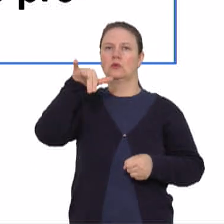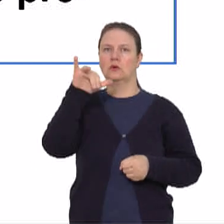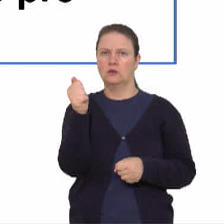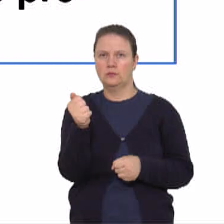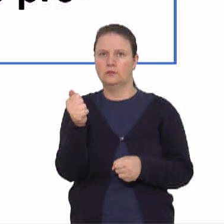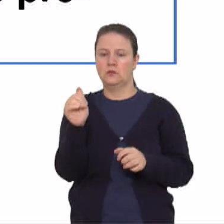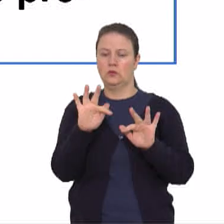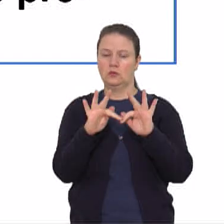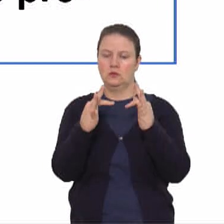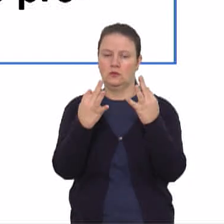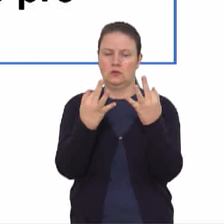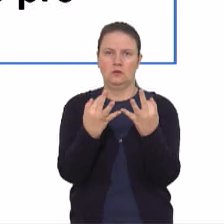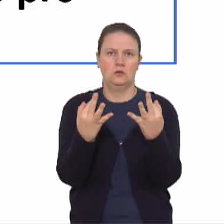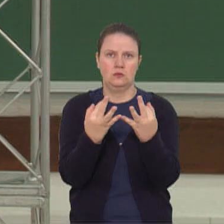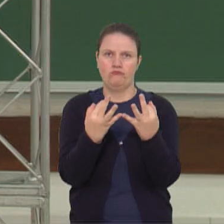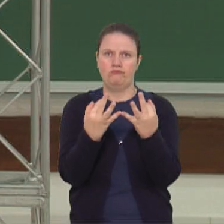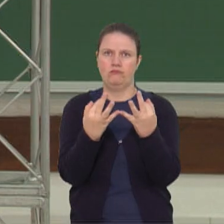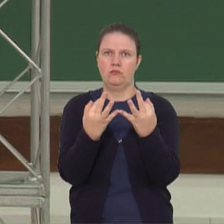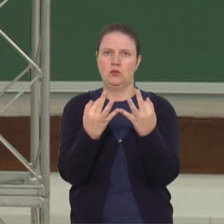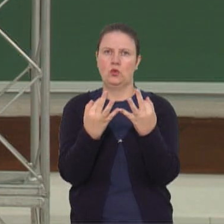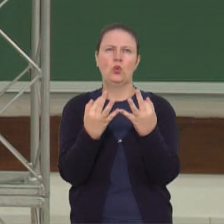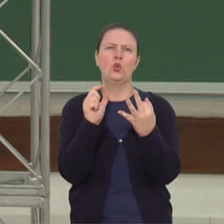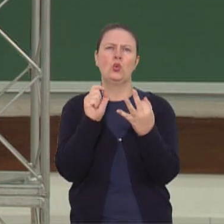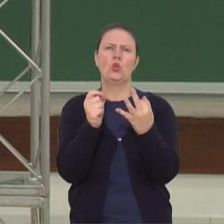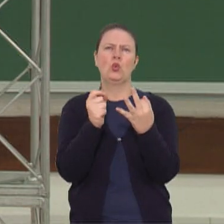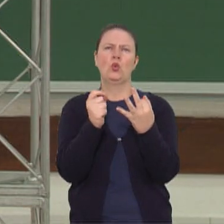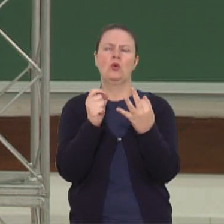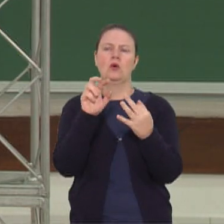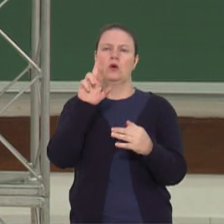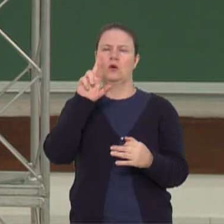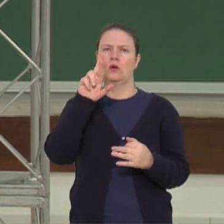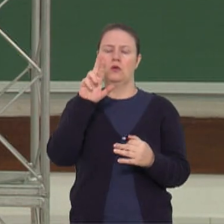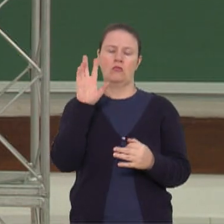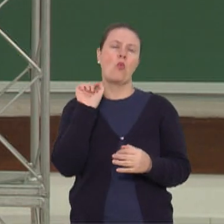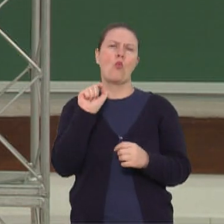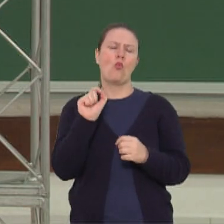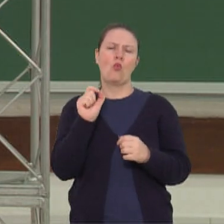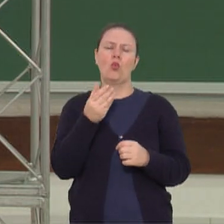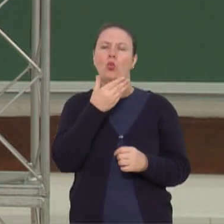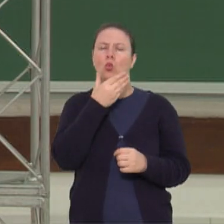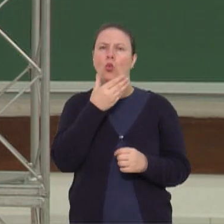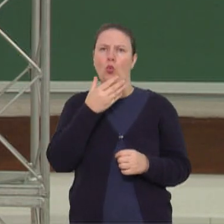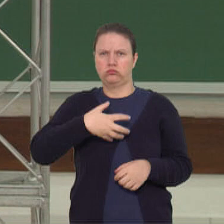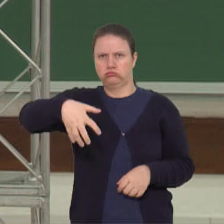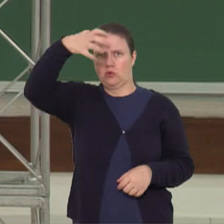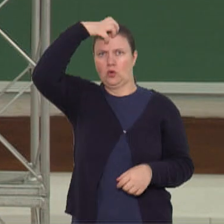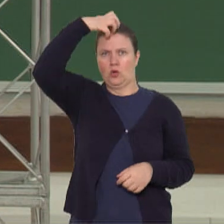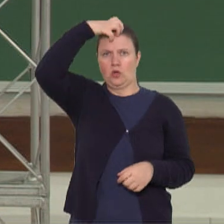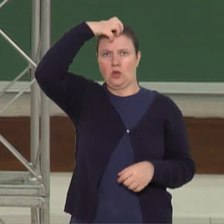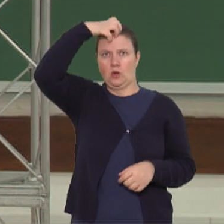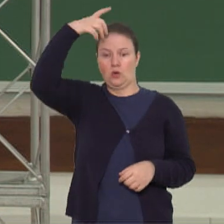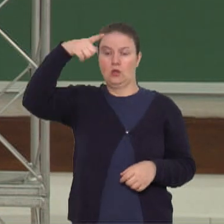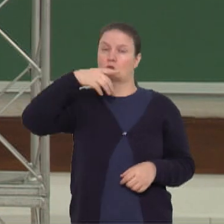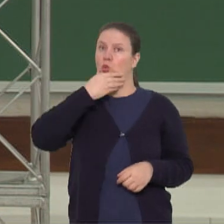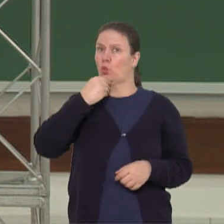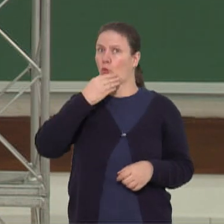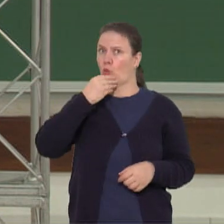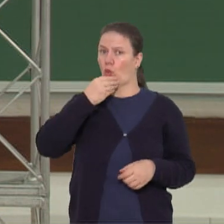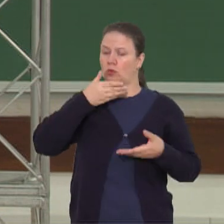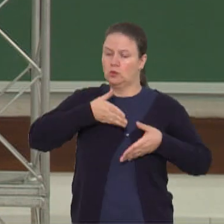reais. O que é prerrogativas reais? Significa que o Heráclito vinha de uma